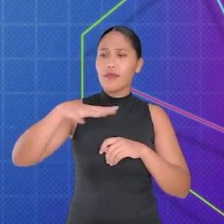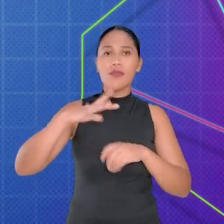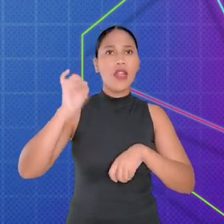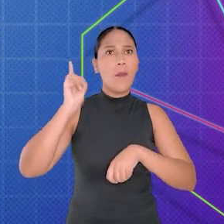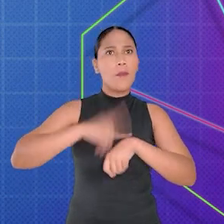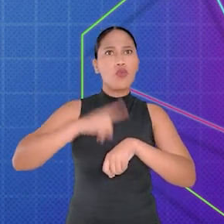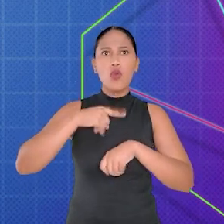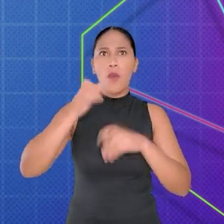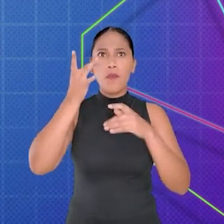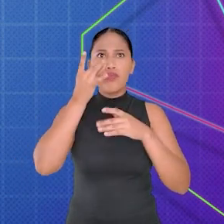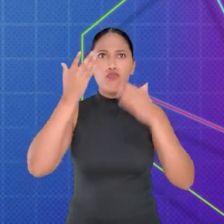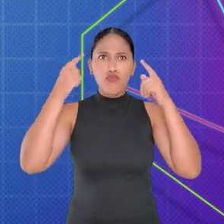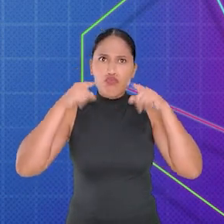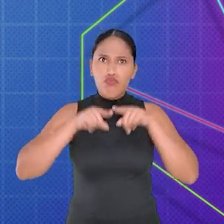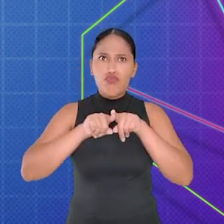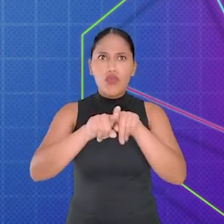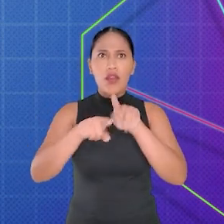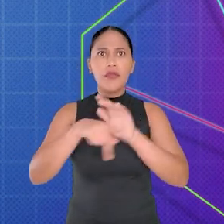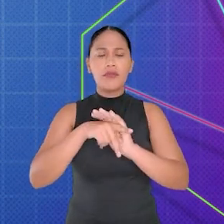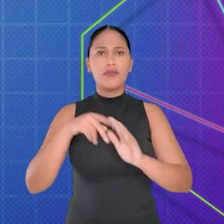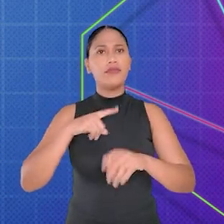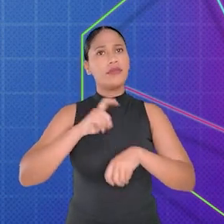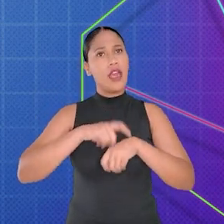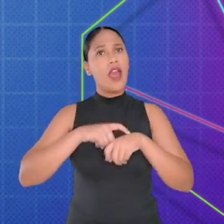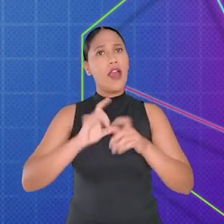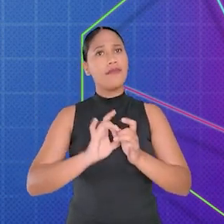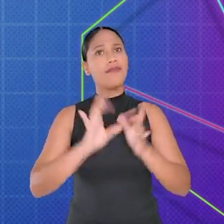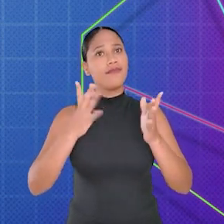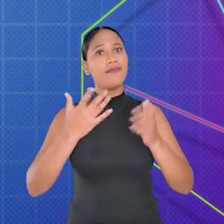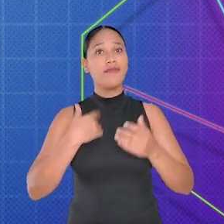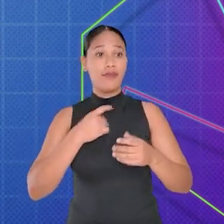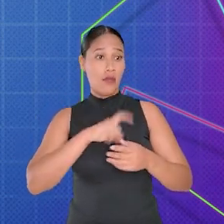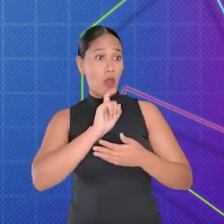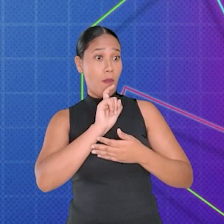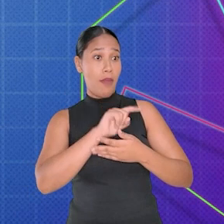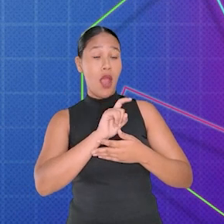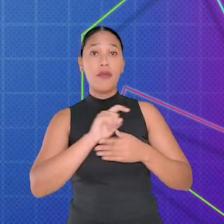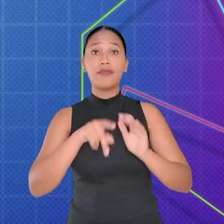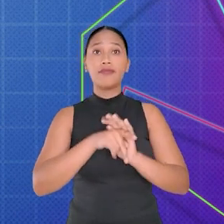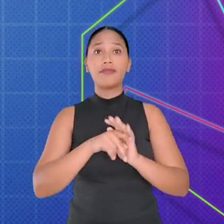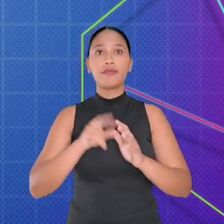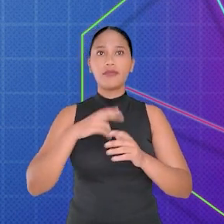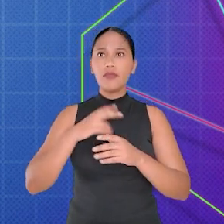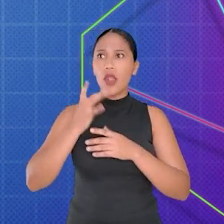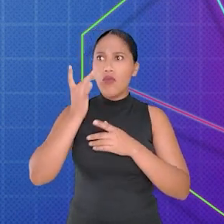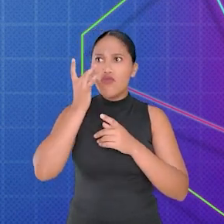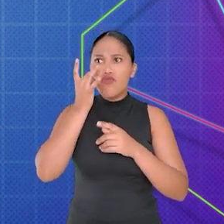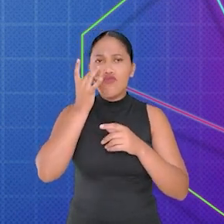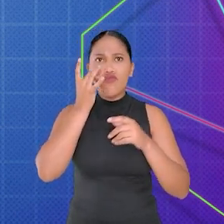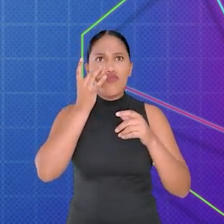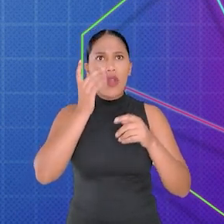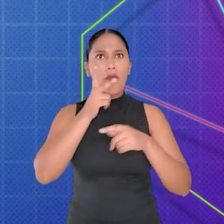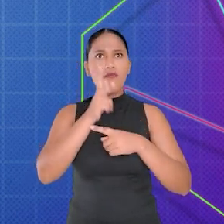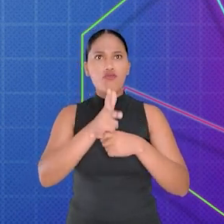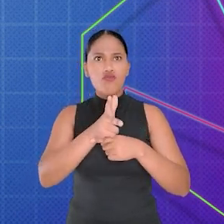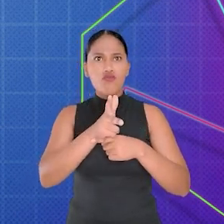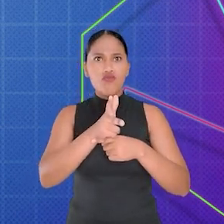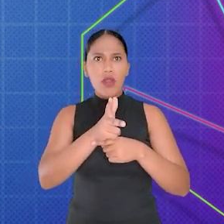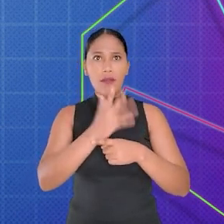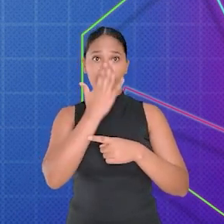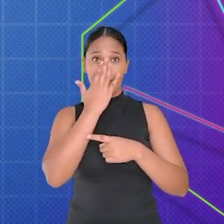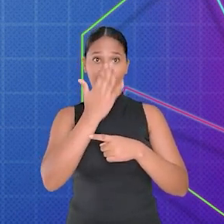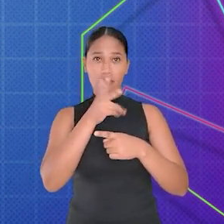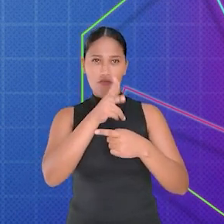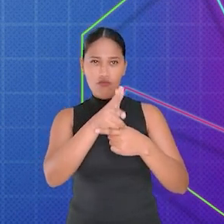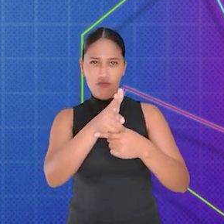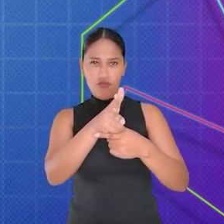em tempo real usando a opção de visualização em tempo real. Essa opção permite que o usuário navegue pela cena com a câmera em primeira